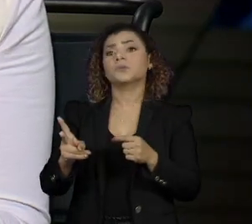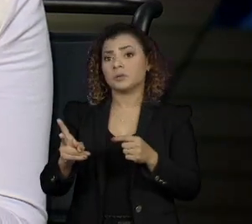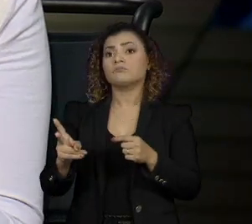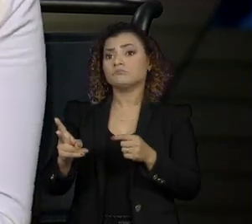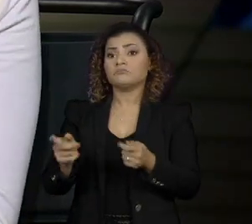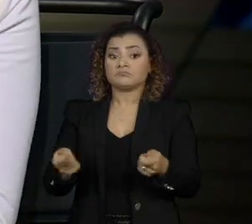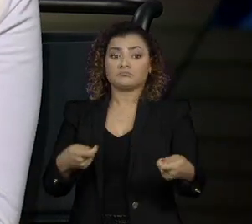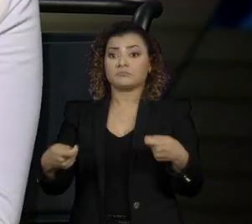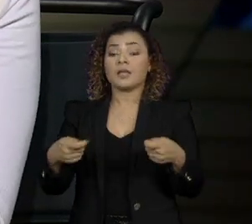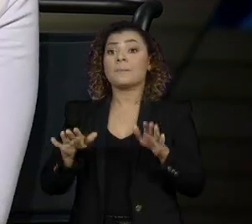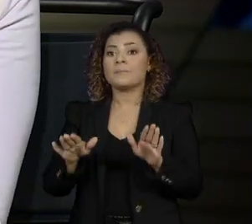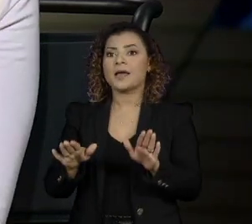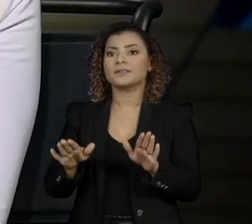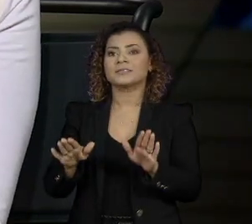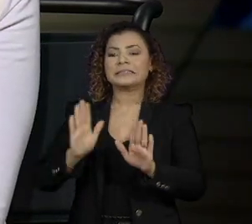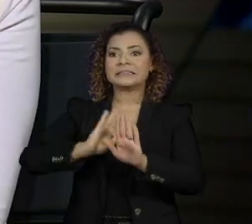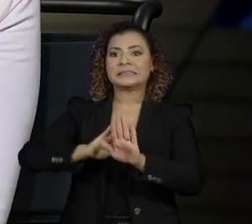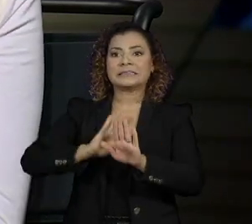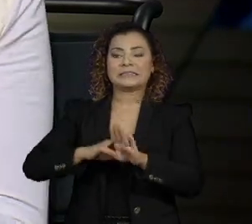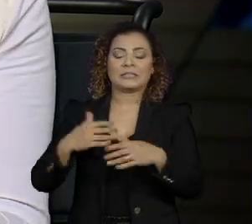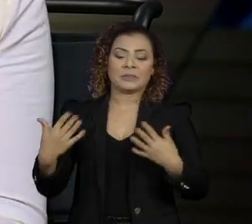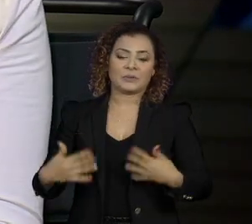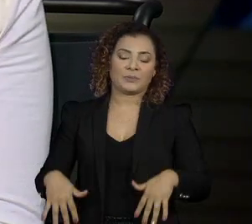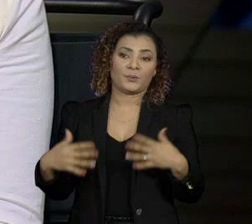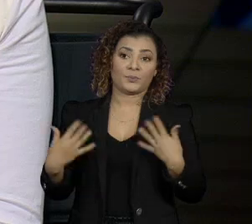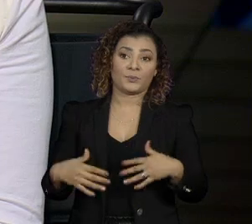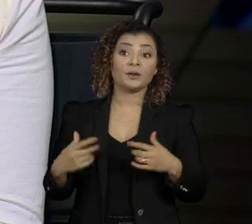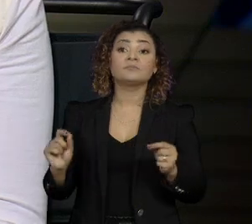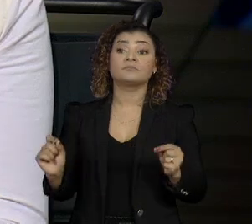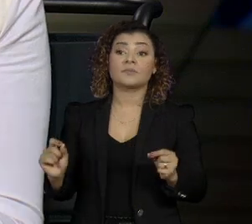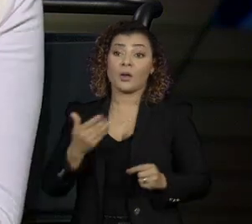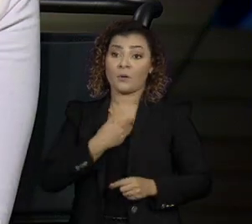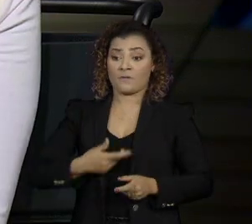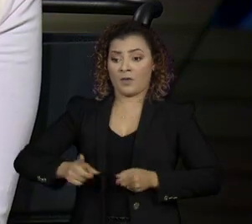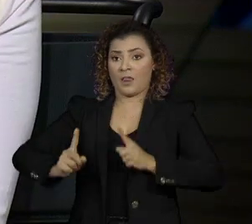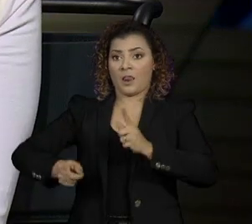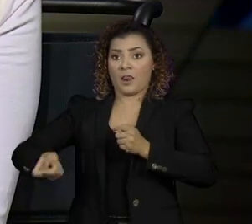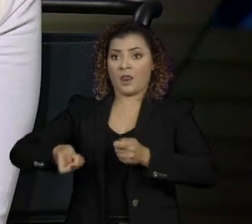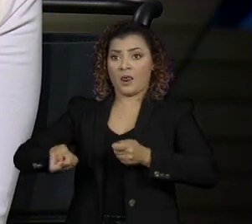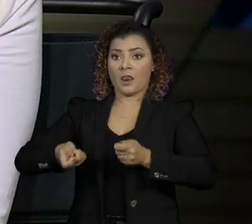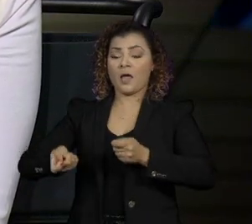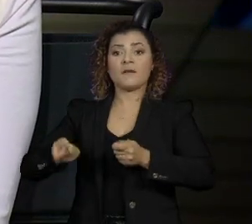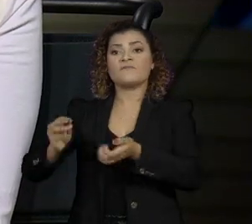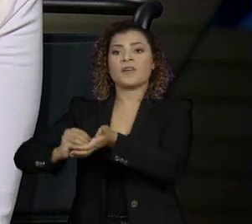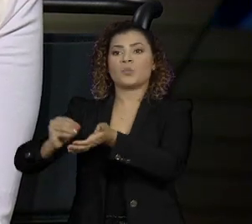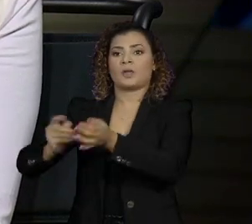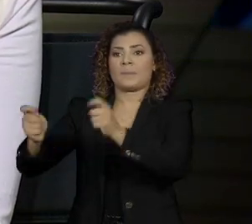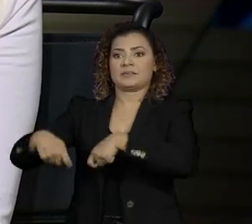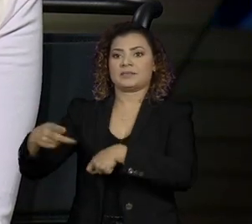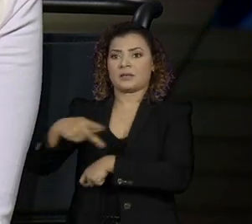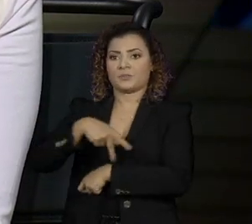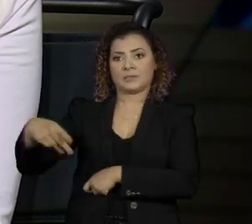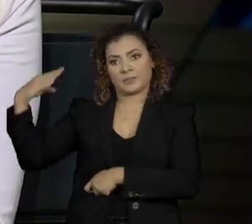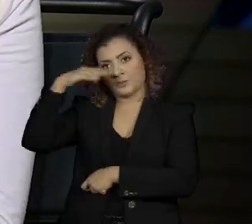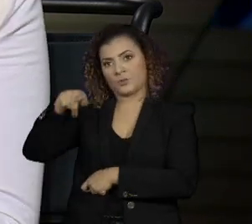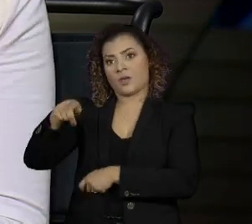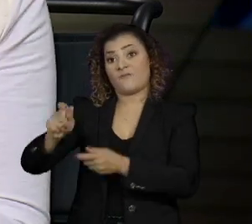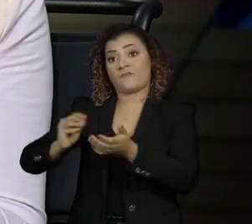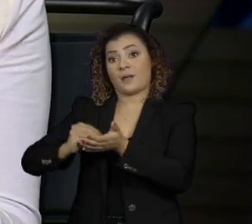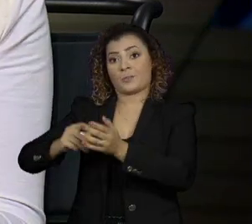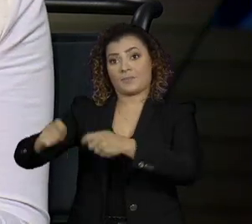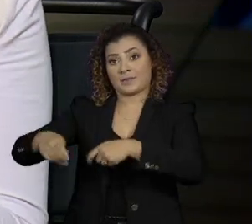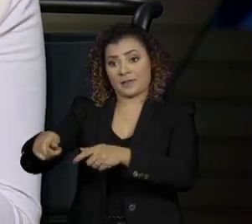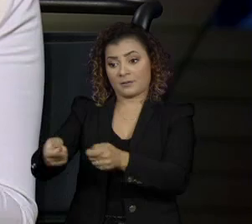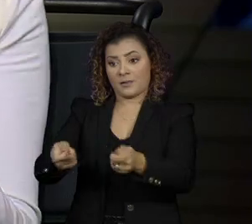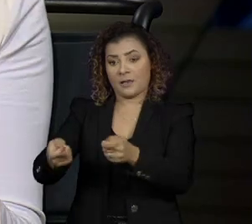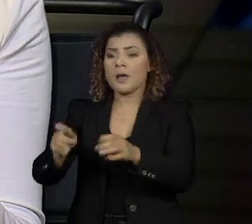alturas, mas isso tem um outro componente também que tem a ver com a governabilidade ou incapacidade de governar do presidente Bolsonaro. É claro que